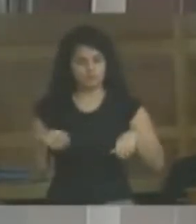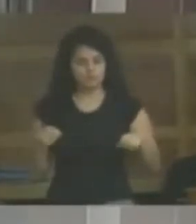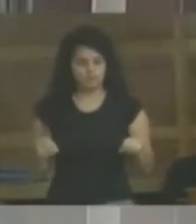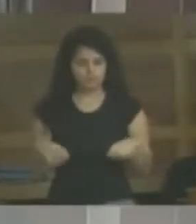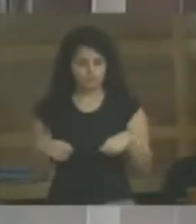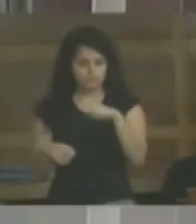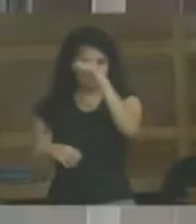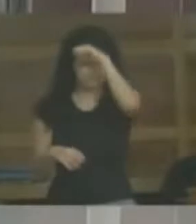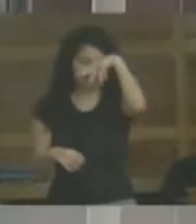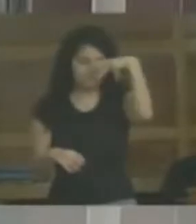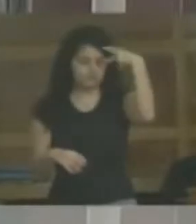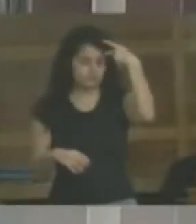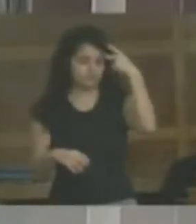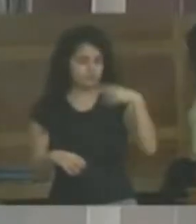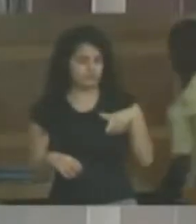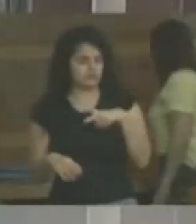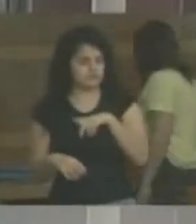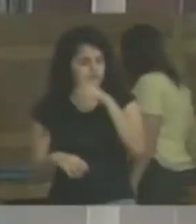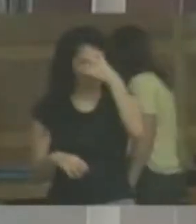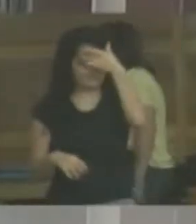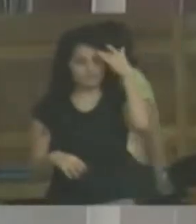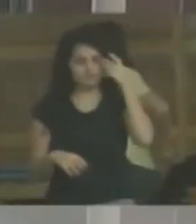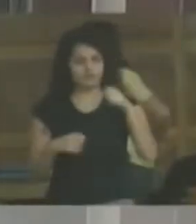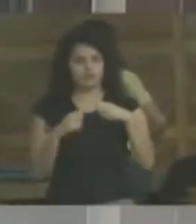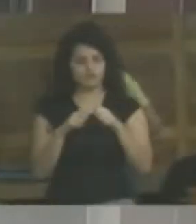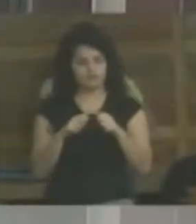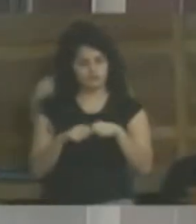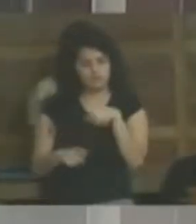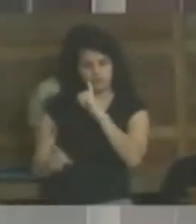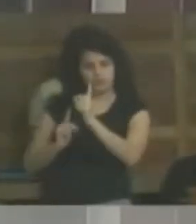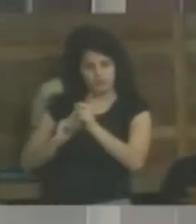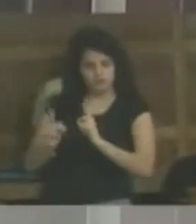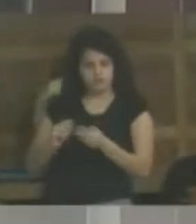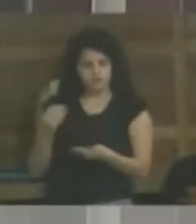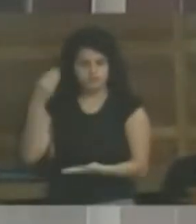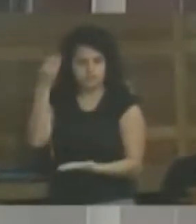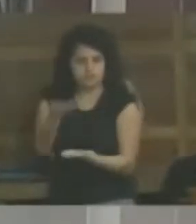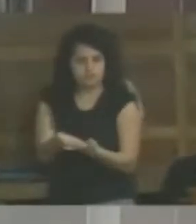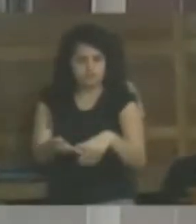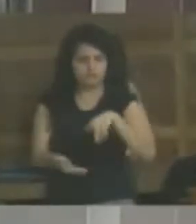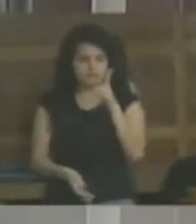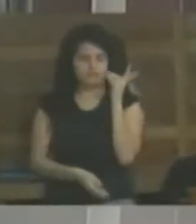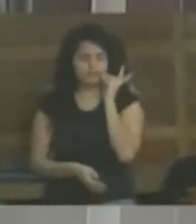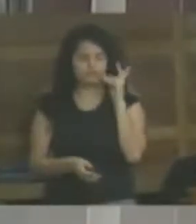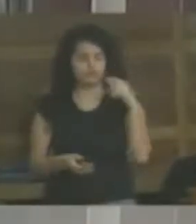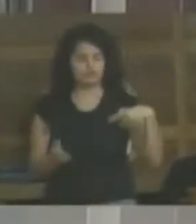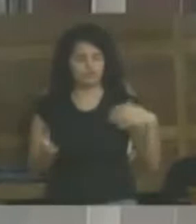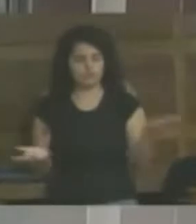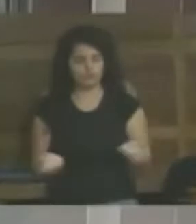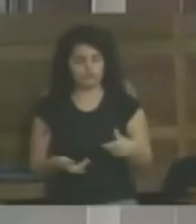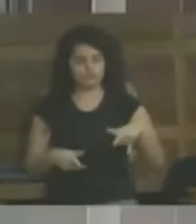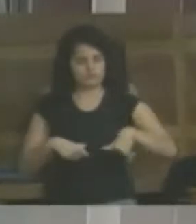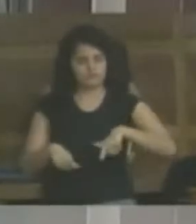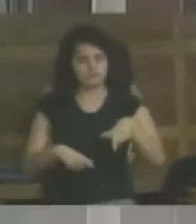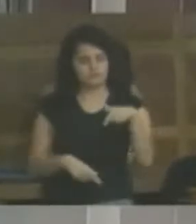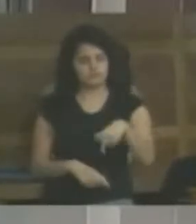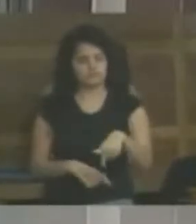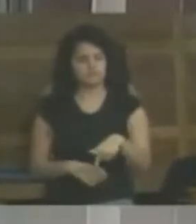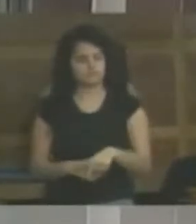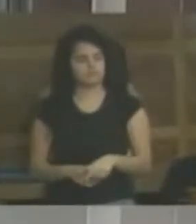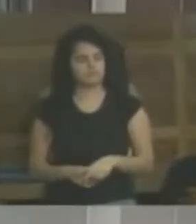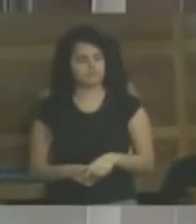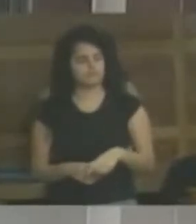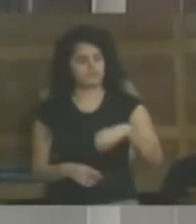é justamente esta pessoa que está fazendo crítica em cima dos vereadores que estão hoje aqui, que